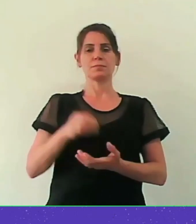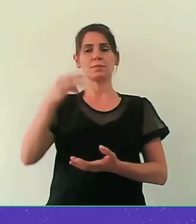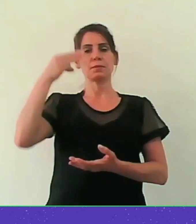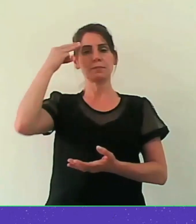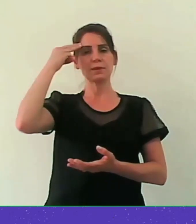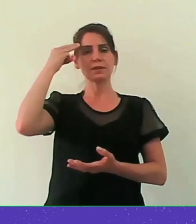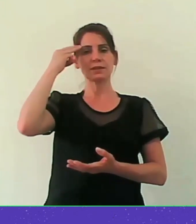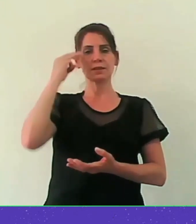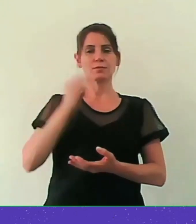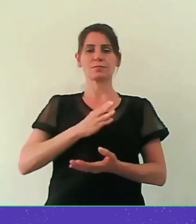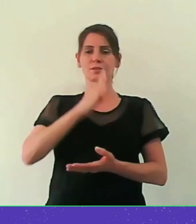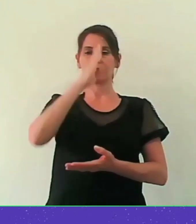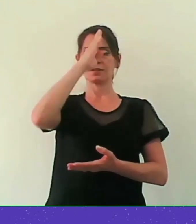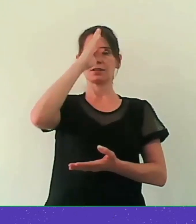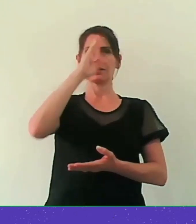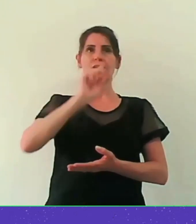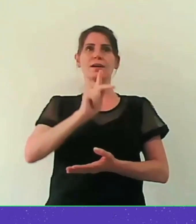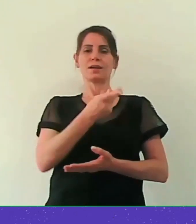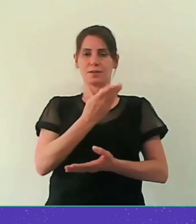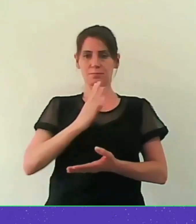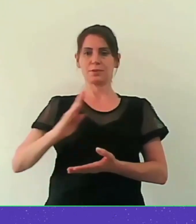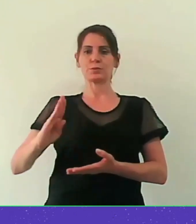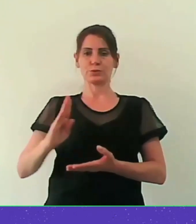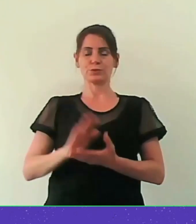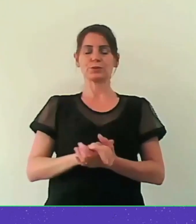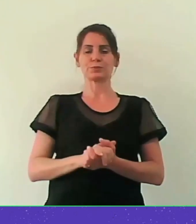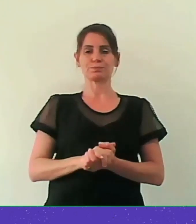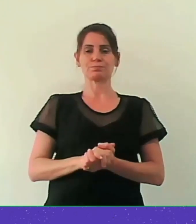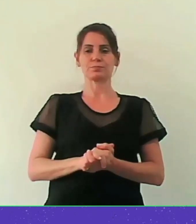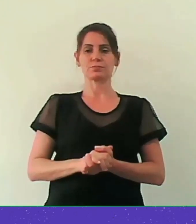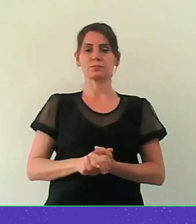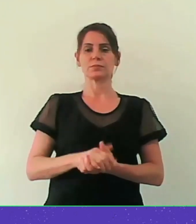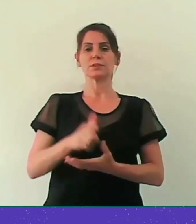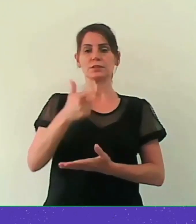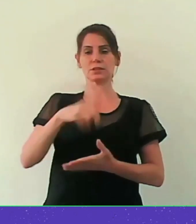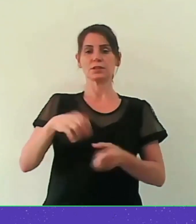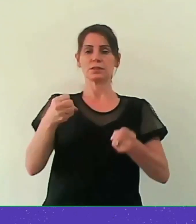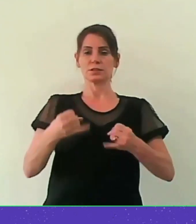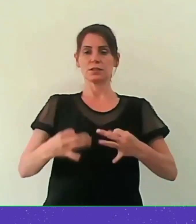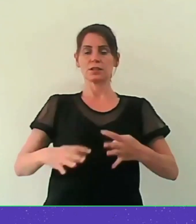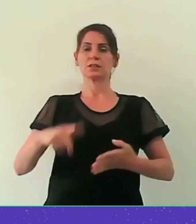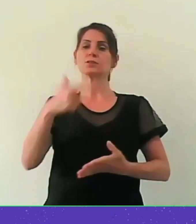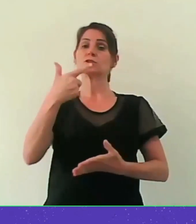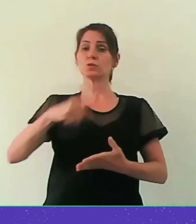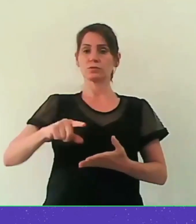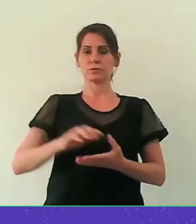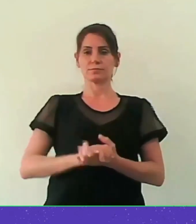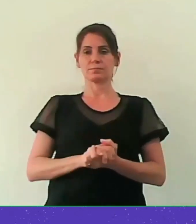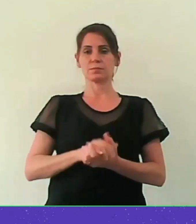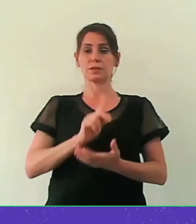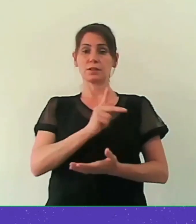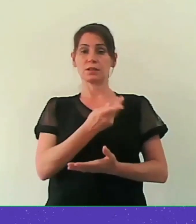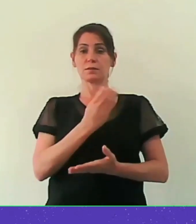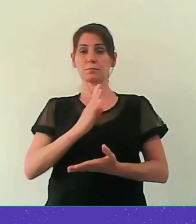Hebreus. Eu vou dizer novamente, irmãos, Hebreus 3